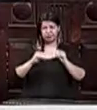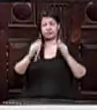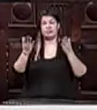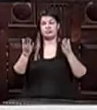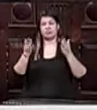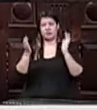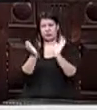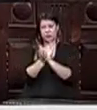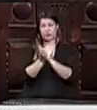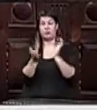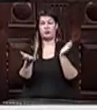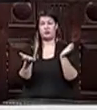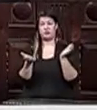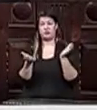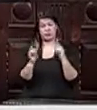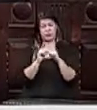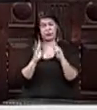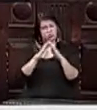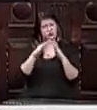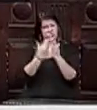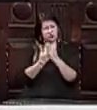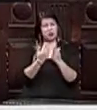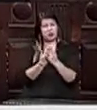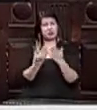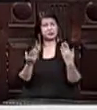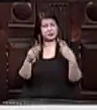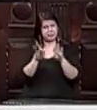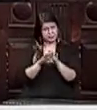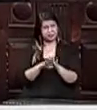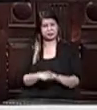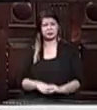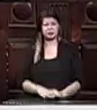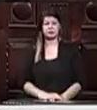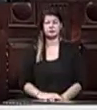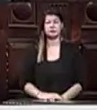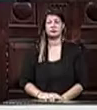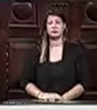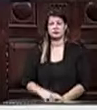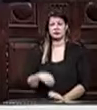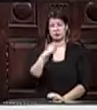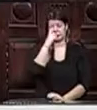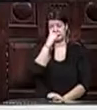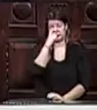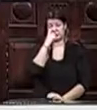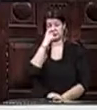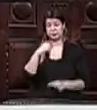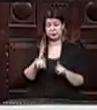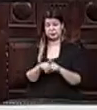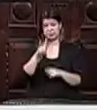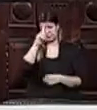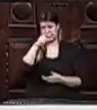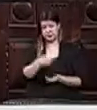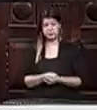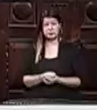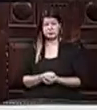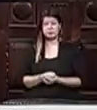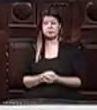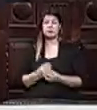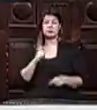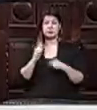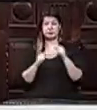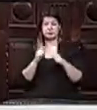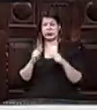de turmas, fechamento até de unidades escolares, e para além da decisão em si mesma,